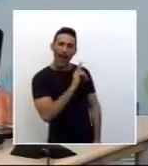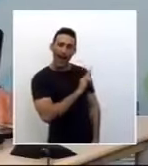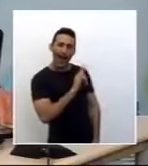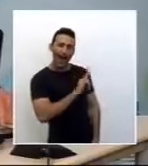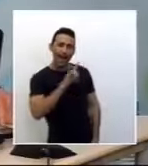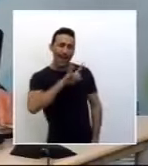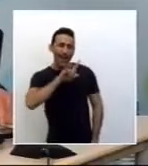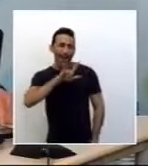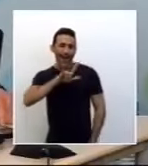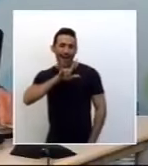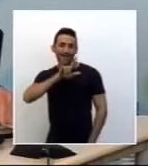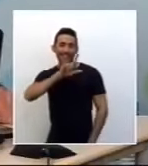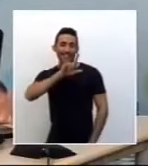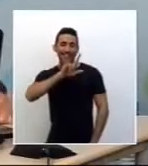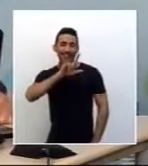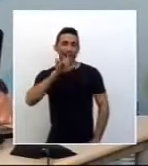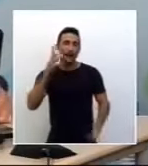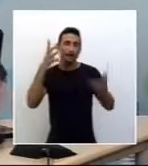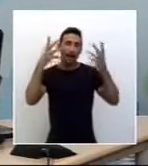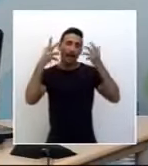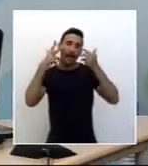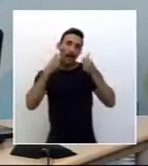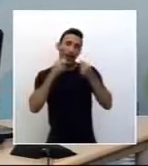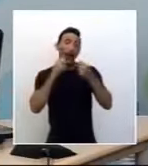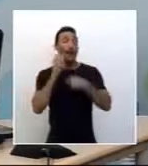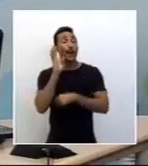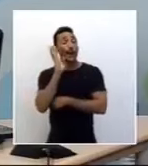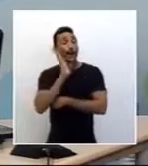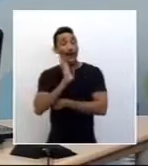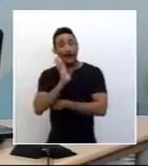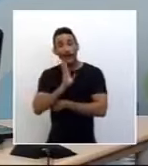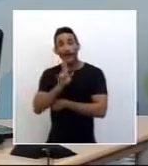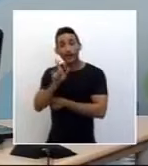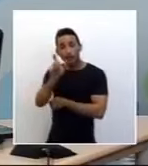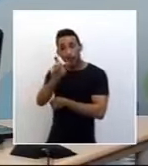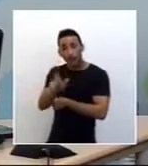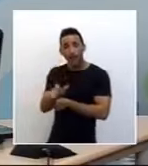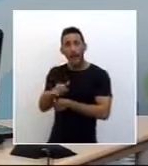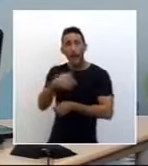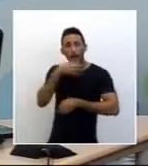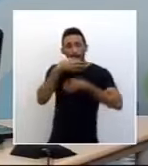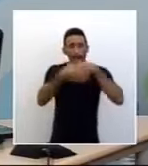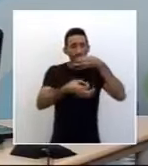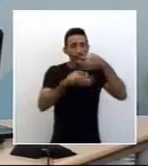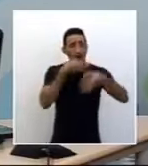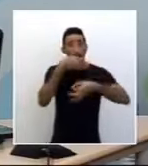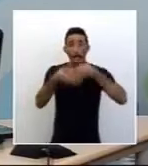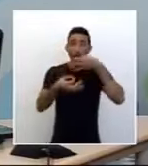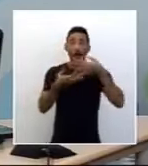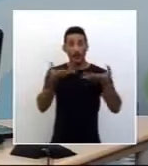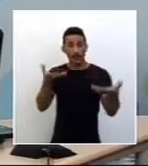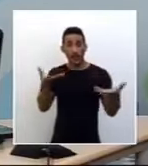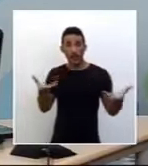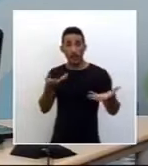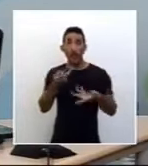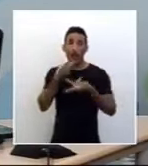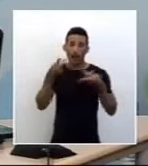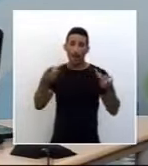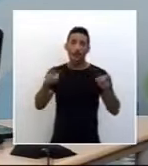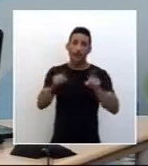não tem bastante gente participando O que é muito legal né Eu só queria queria complementar aqui